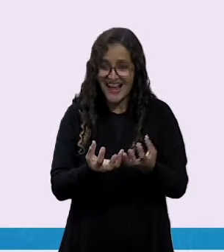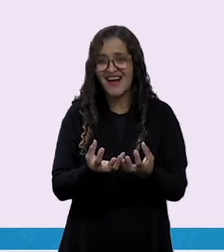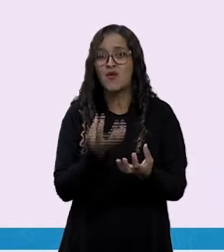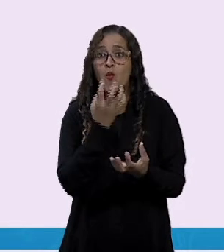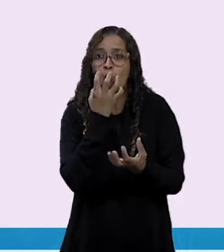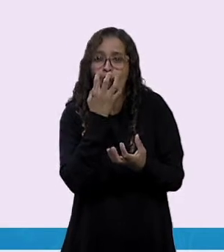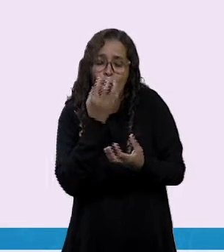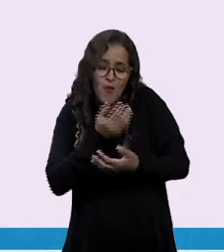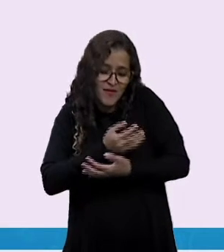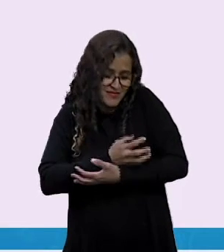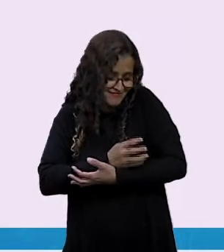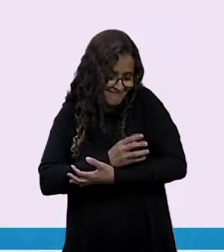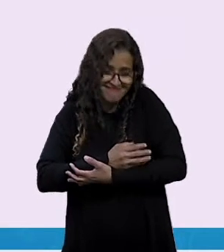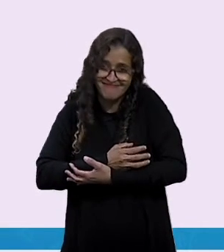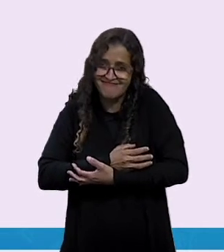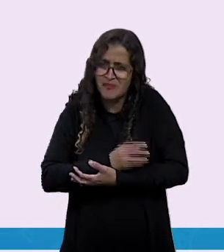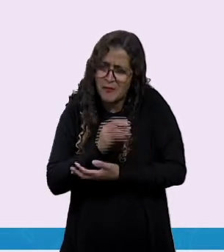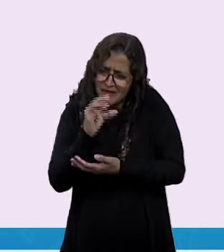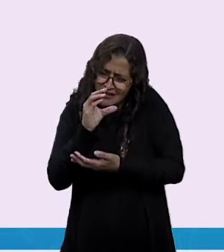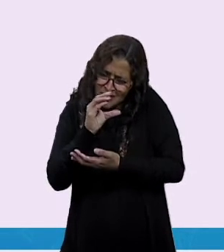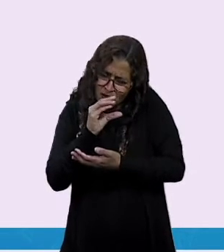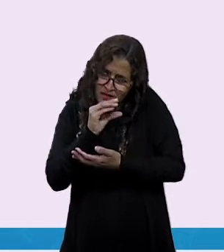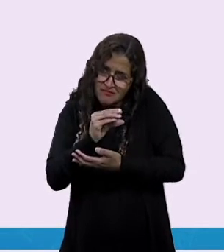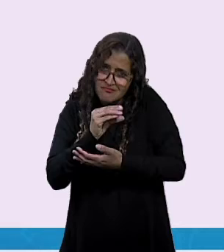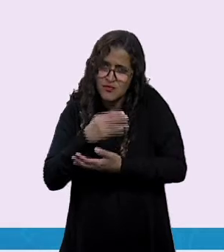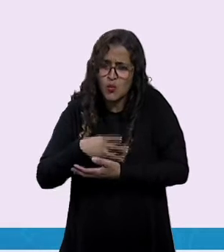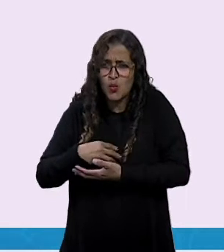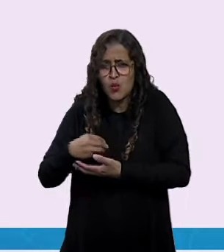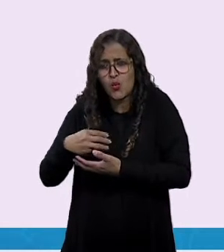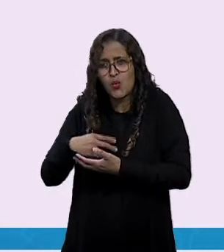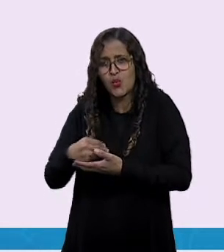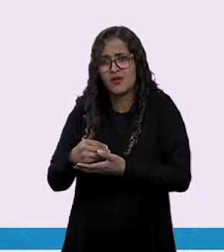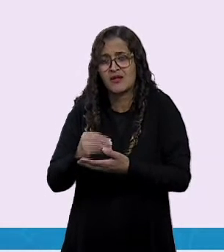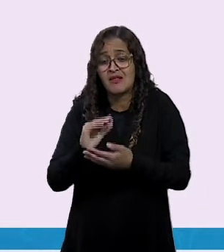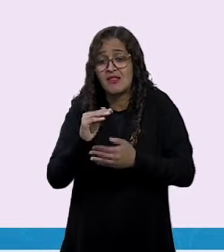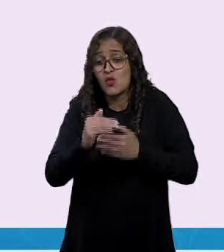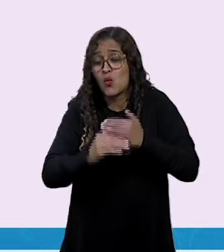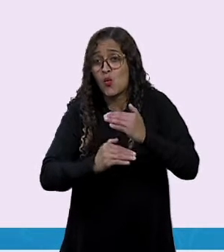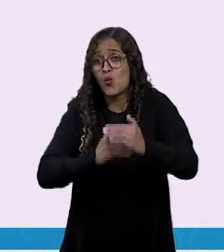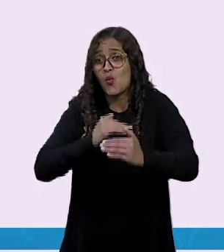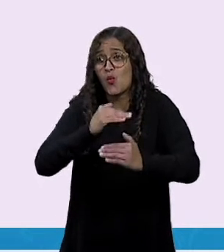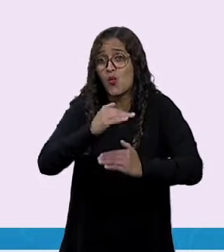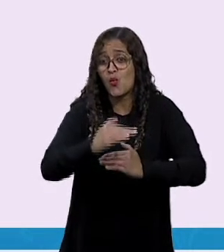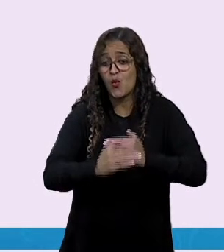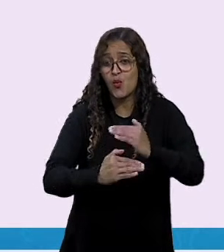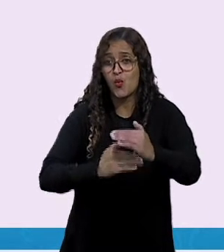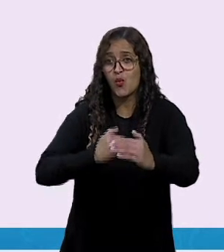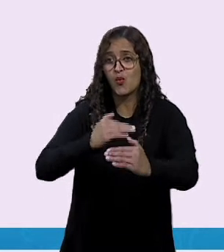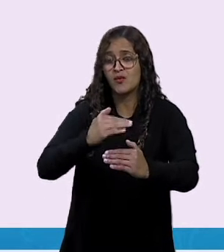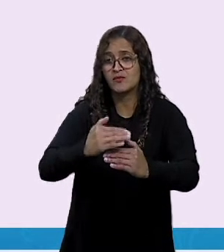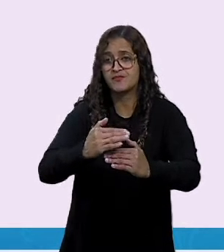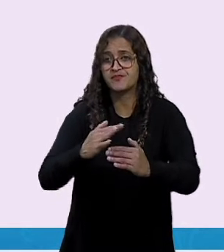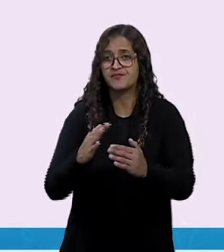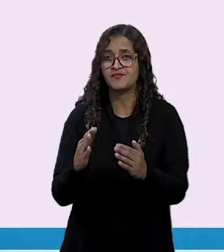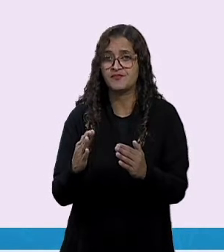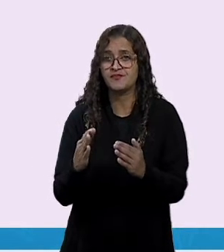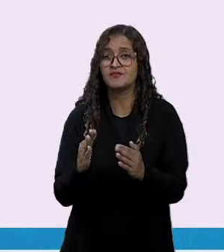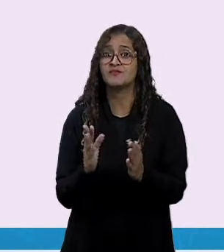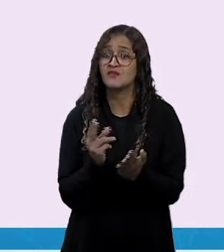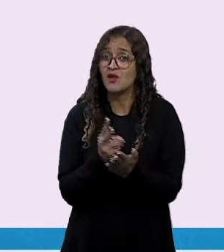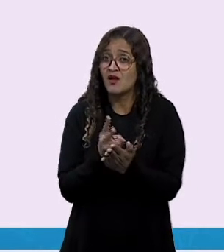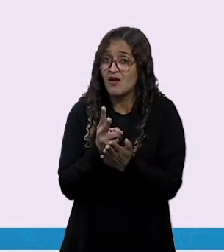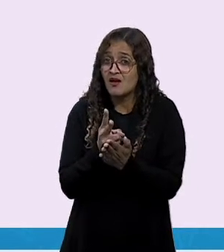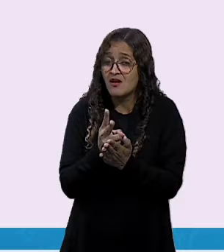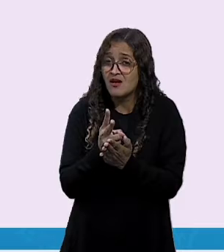bonitinho. Aquele cachorro está pequenininho, ele é um filhote. Conforme o passar do tempo, ele vai se desenvolver, mas ele vai continuar